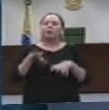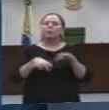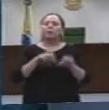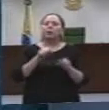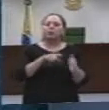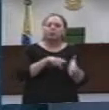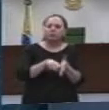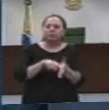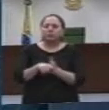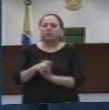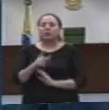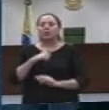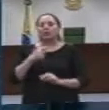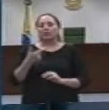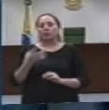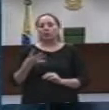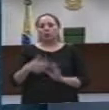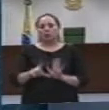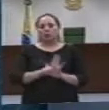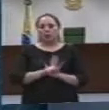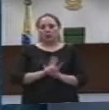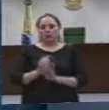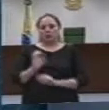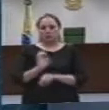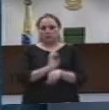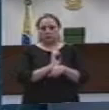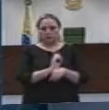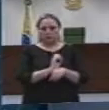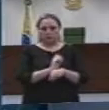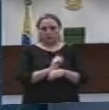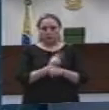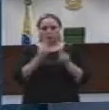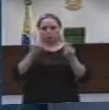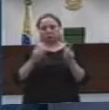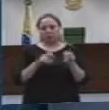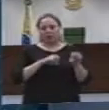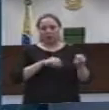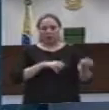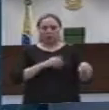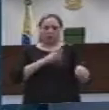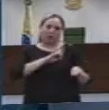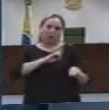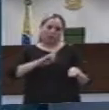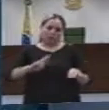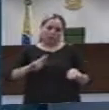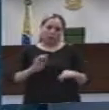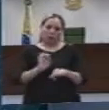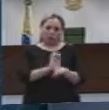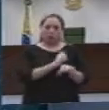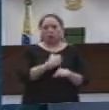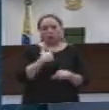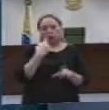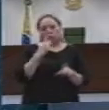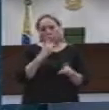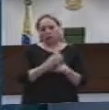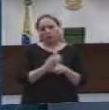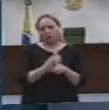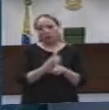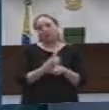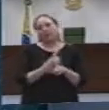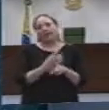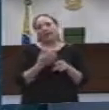leis estaduais sobre educação religiosa dos estados que eu encontrei o lei